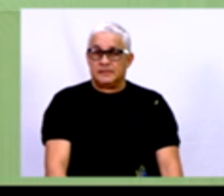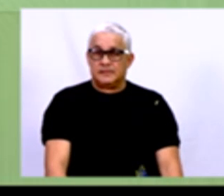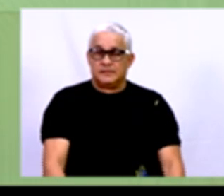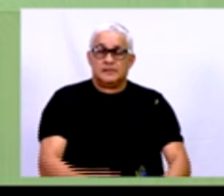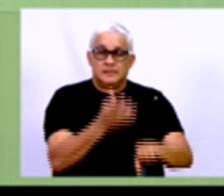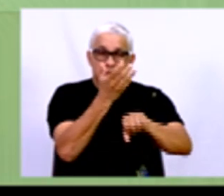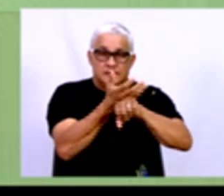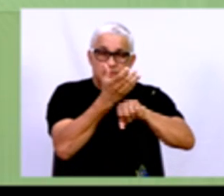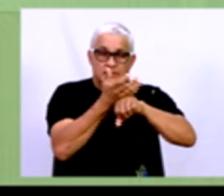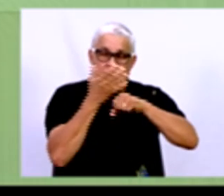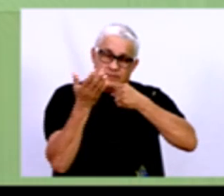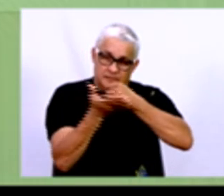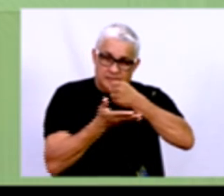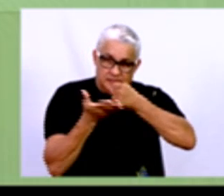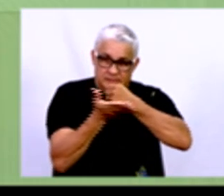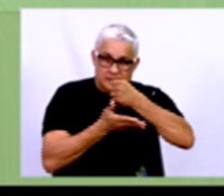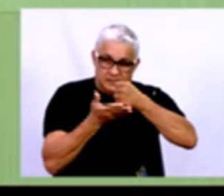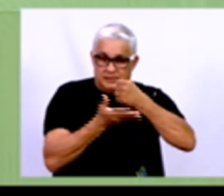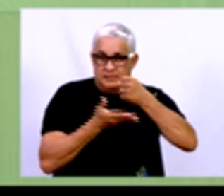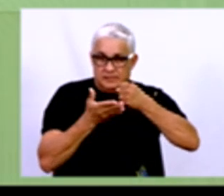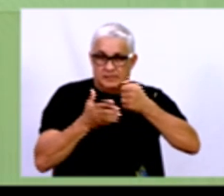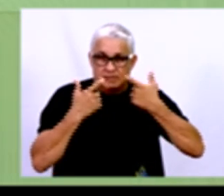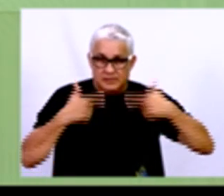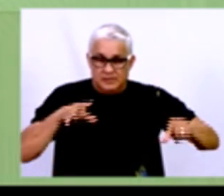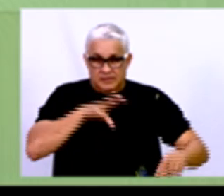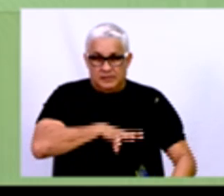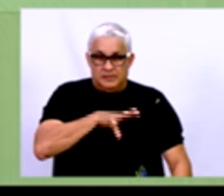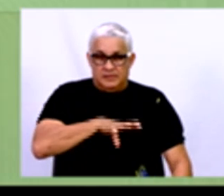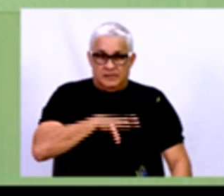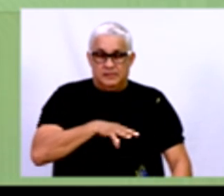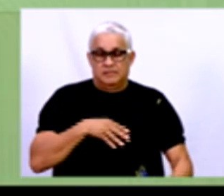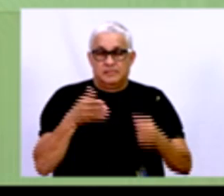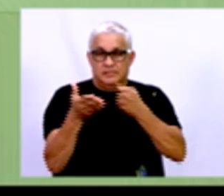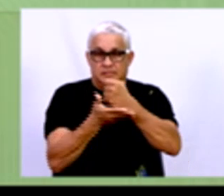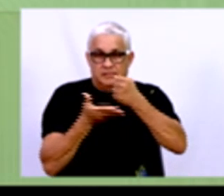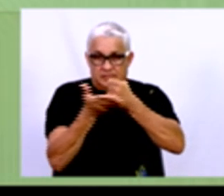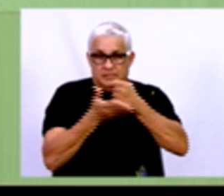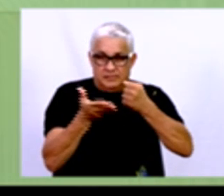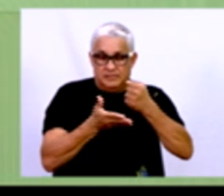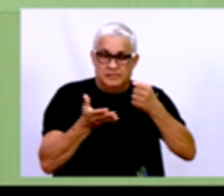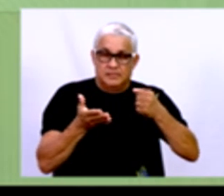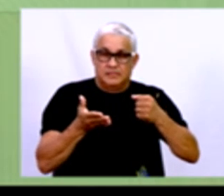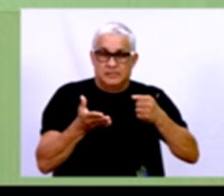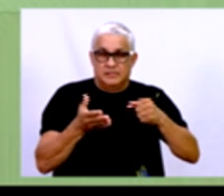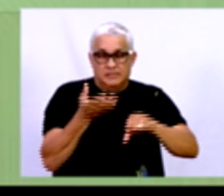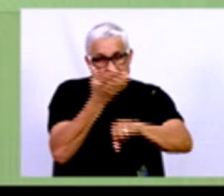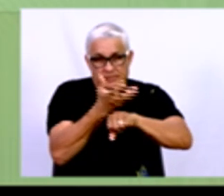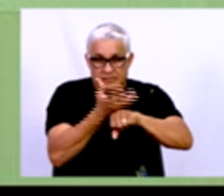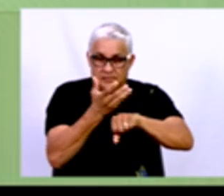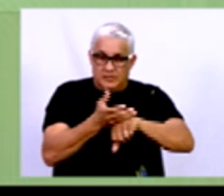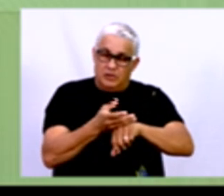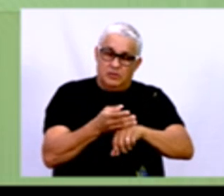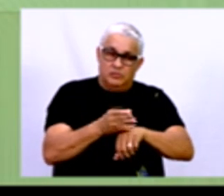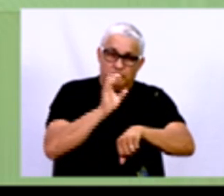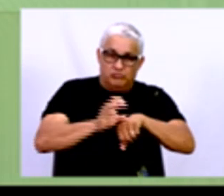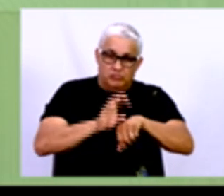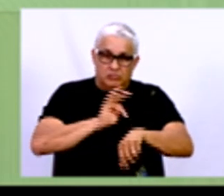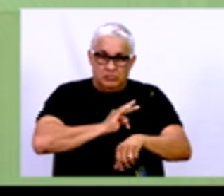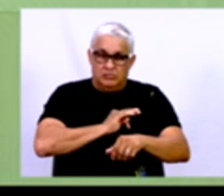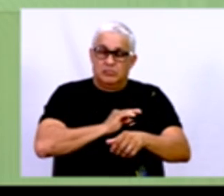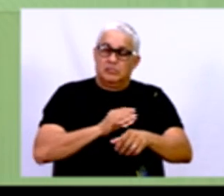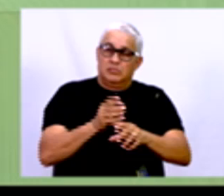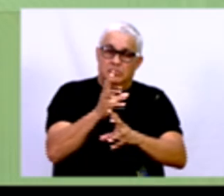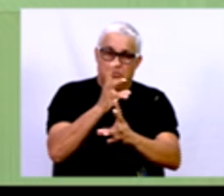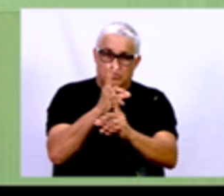disciplina básica, a língua portuguesa é considerada disciplina básica do curso técnico em finanças. E nós, então,